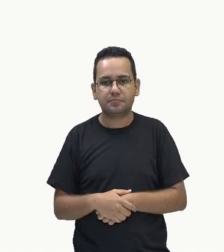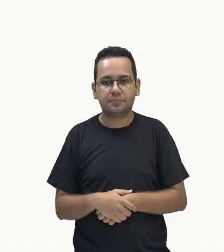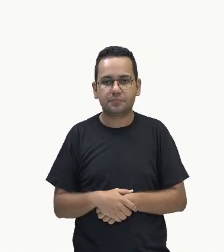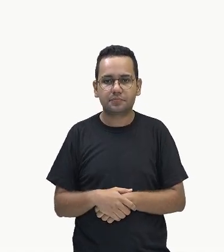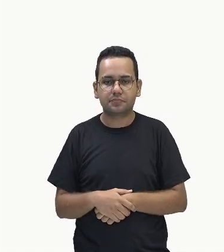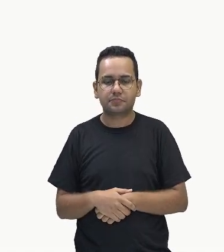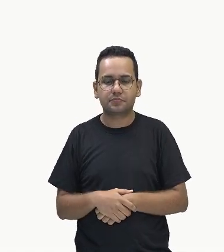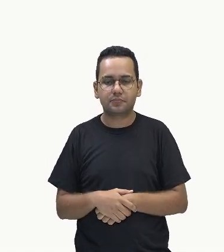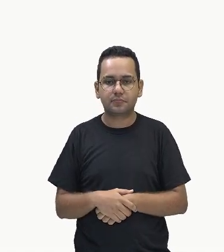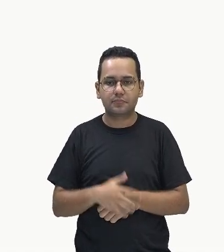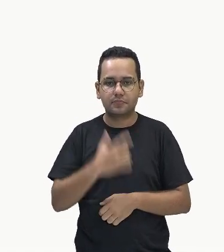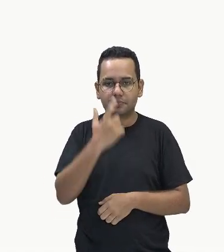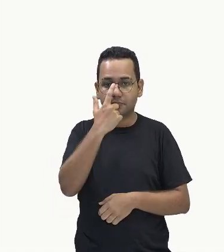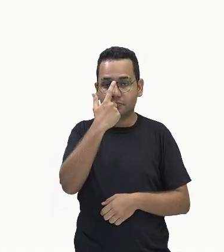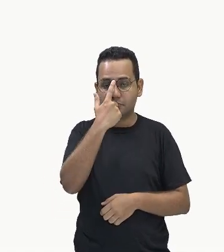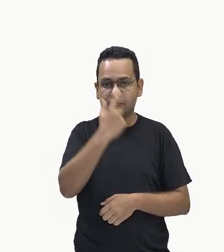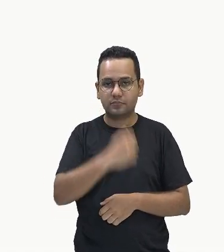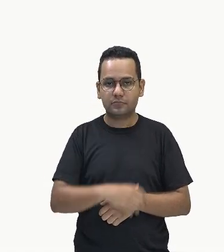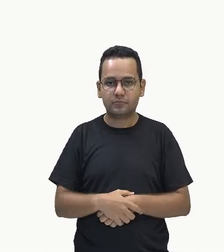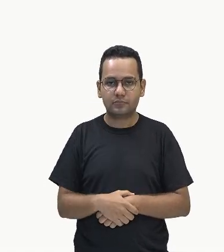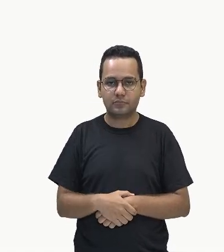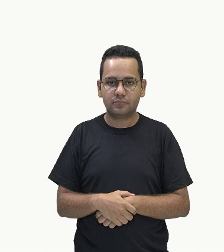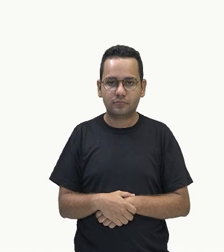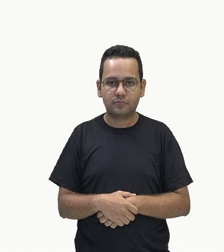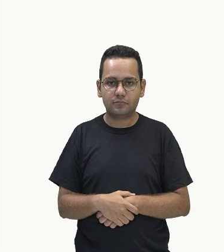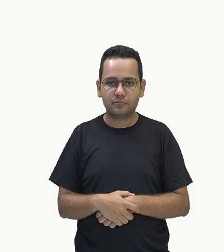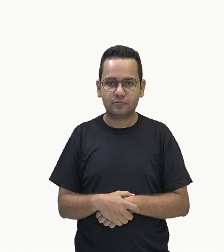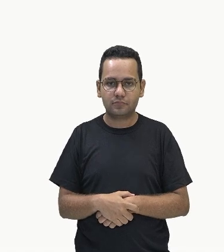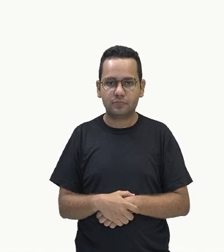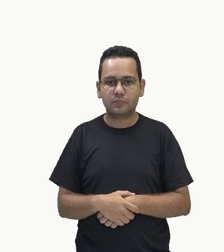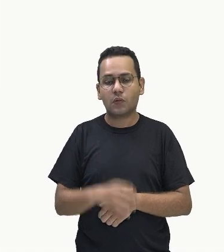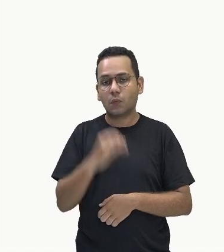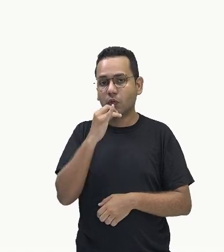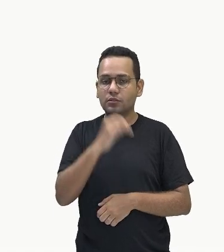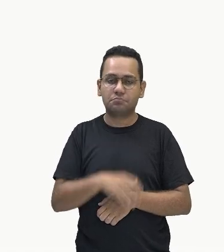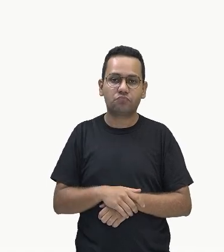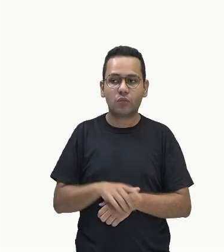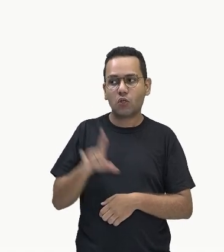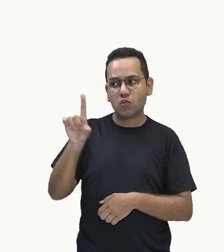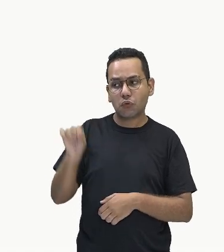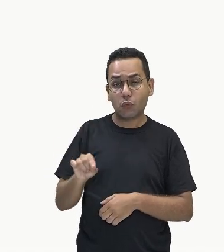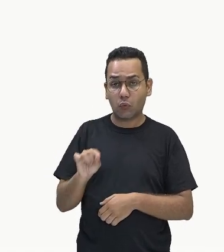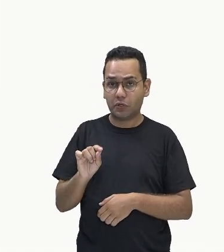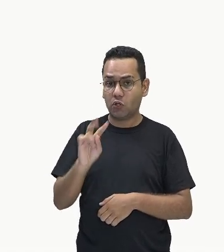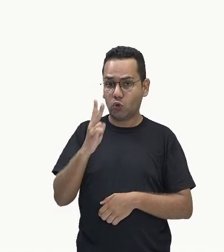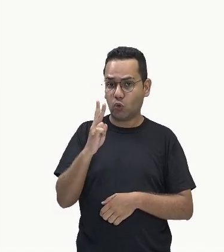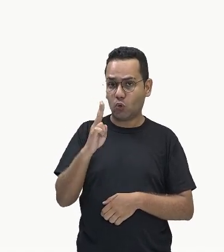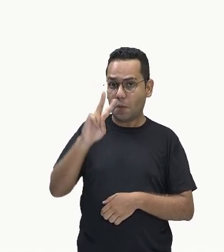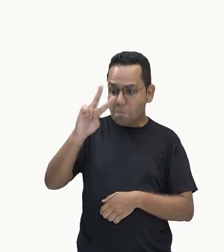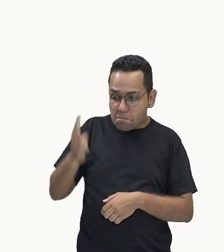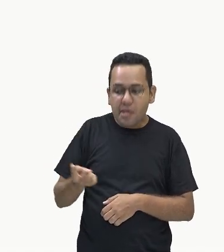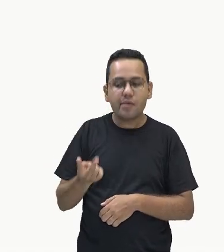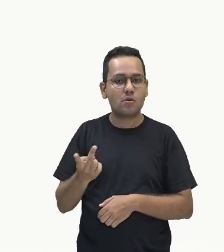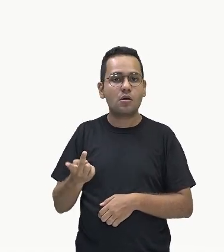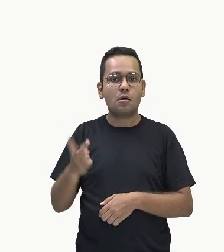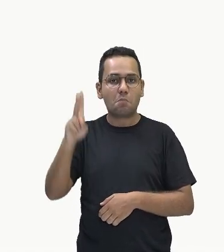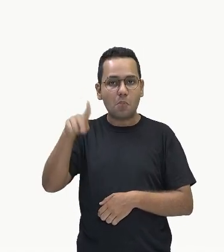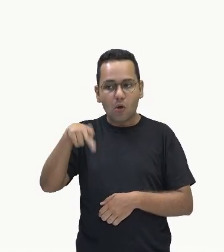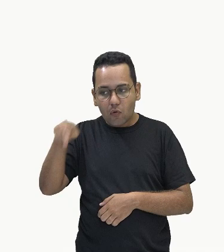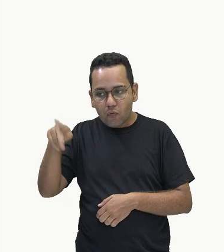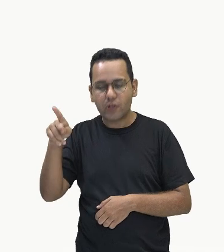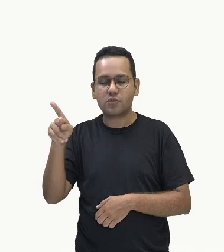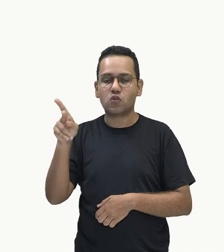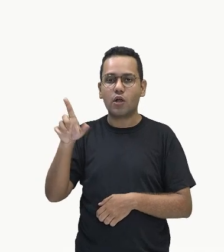consegui, né, com que 2.000 professores, certo, respondessem a